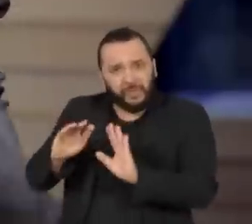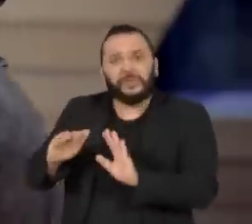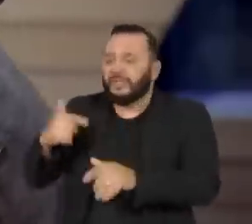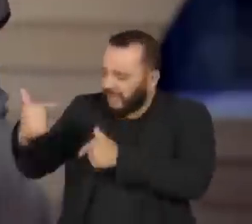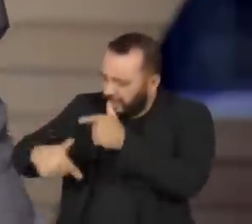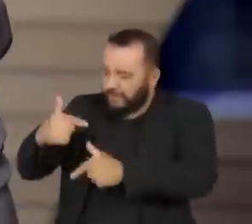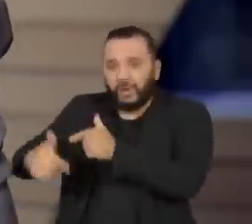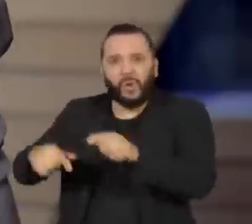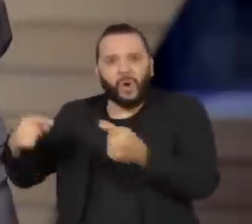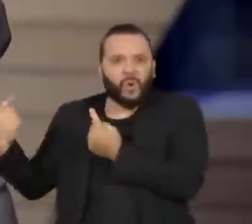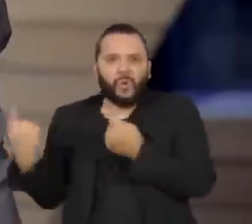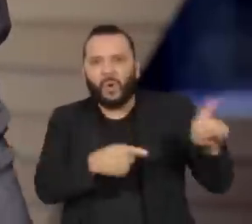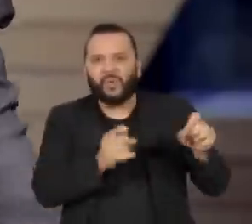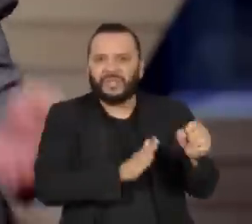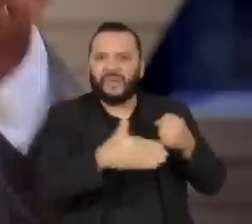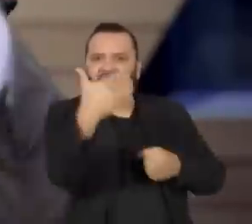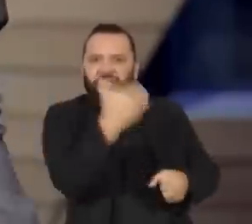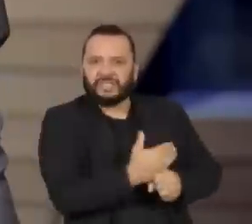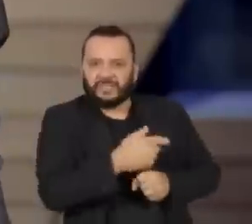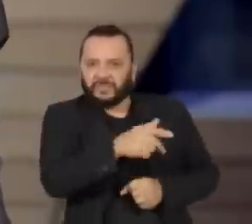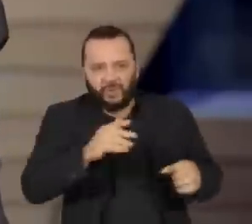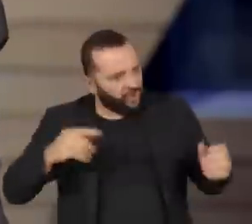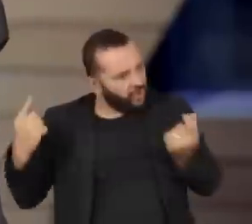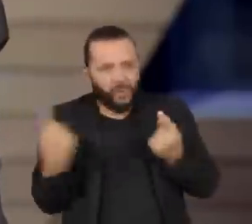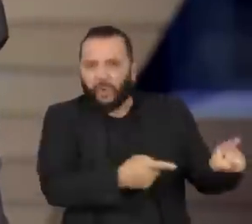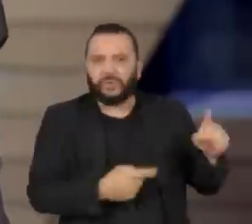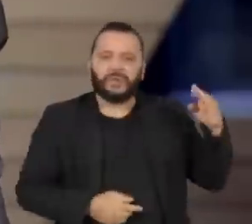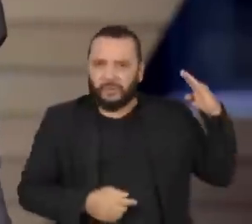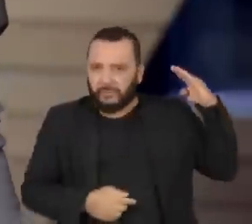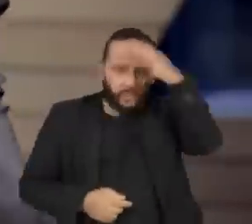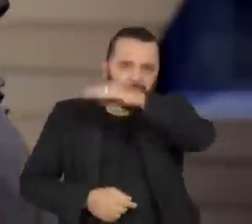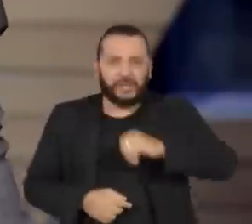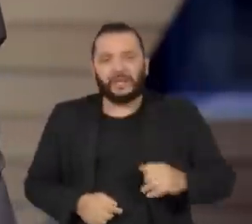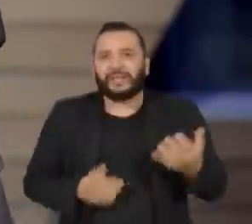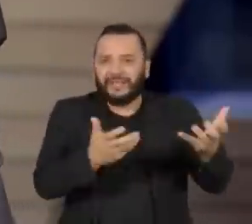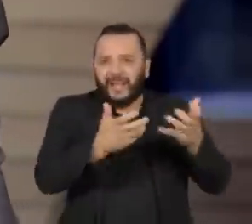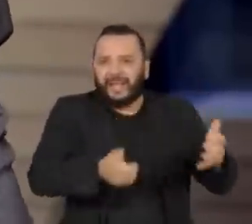nazifascista que preside o Brasil, que quis destruir o nosso processo eleitoral e perdeu.